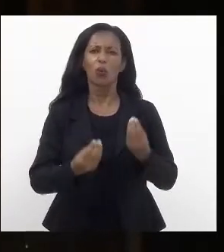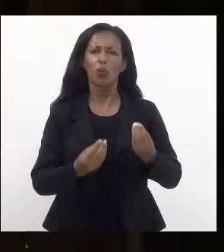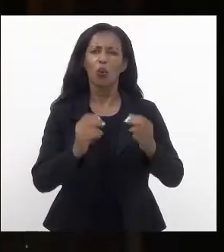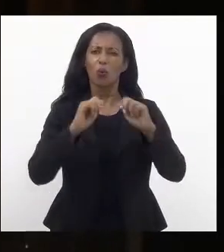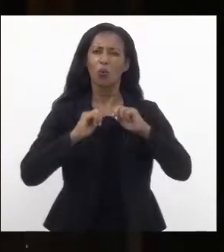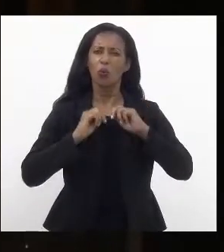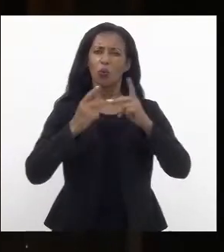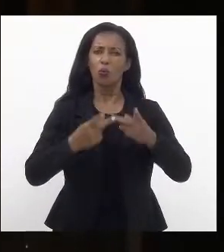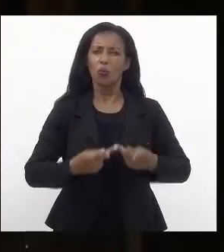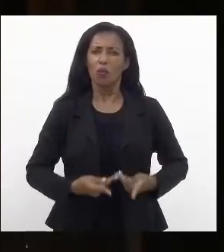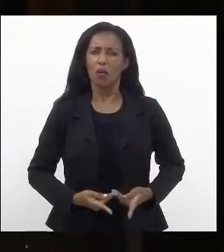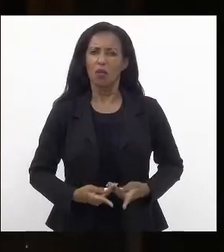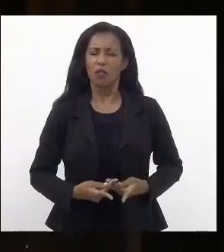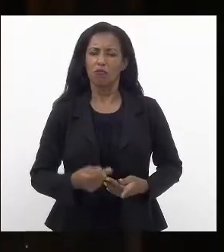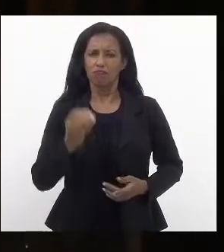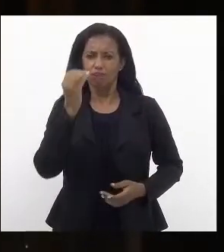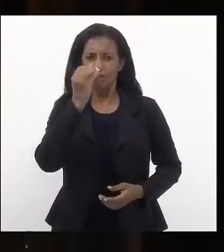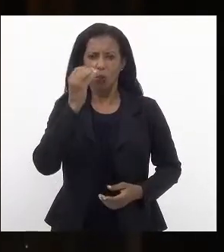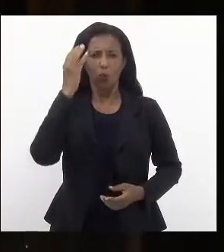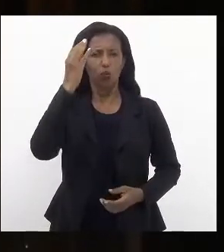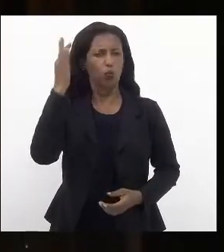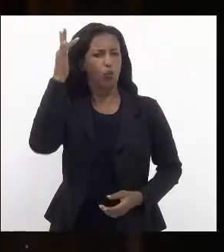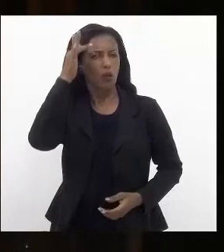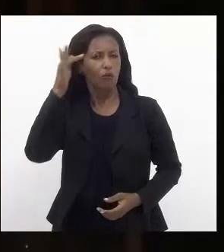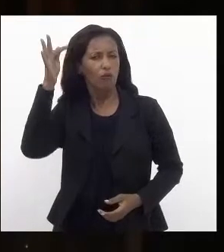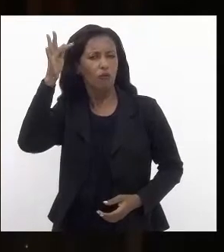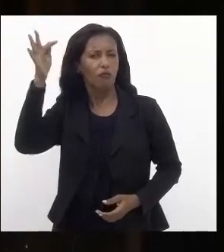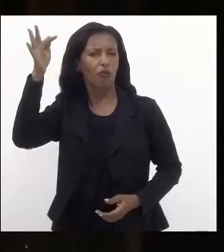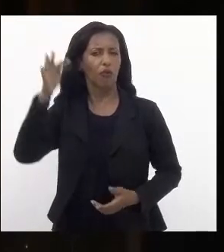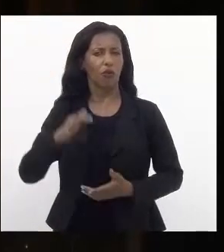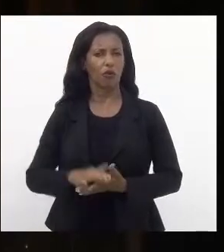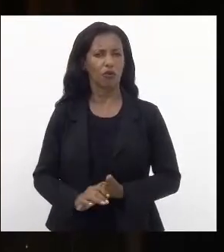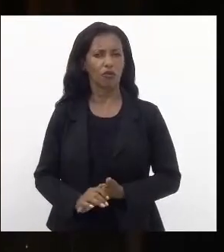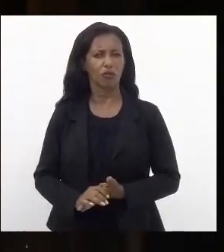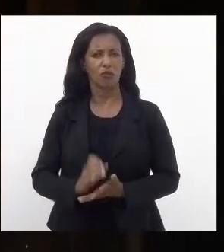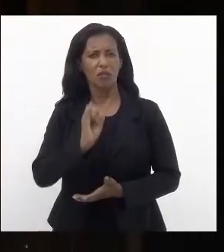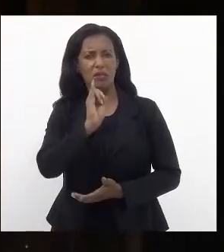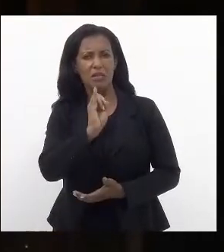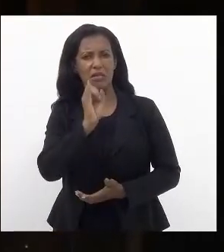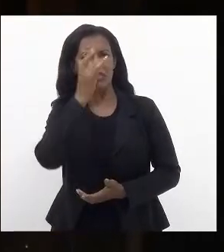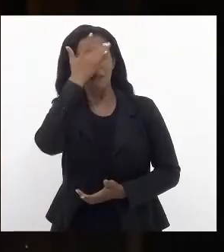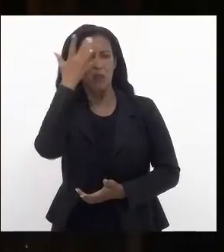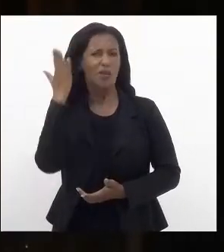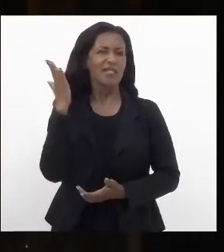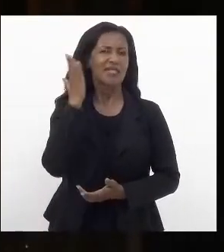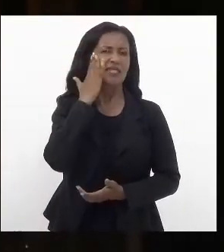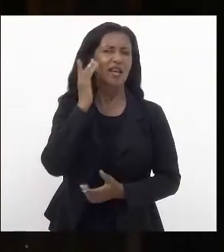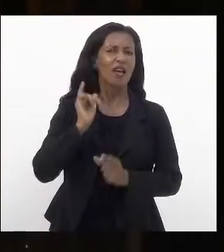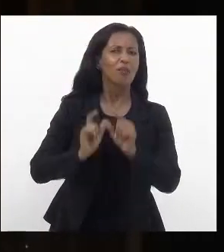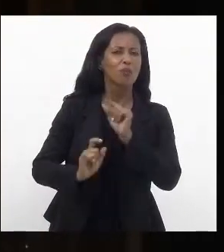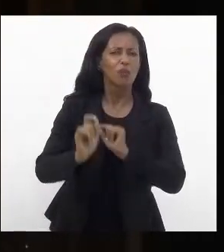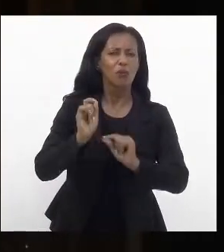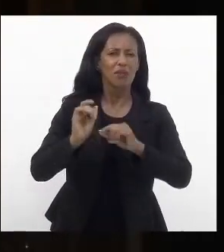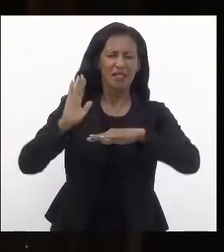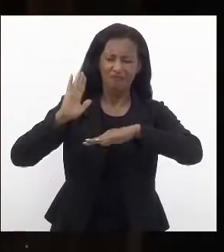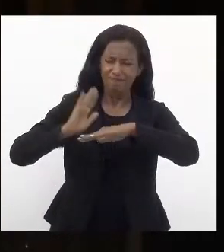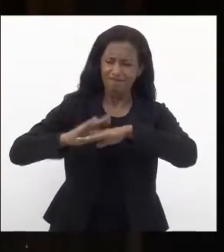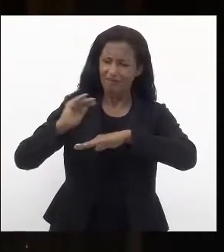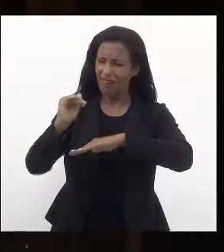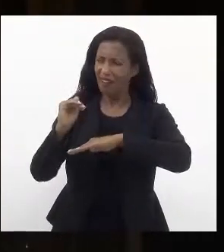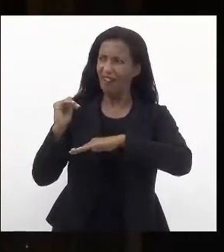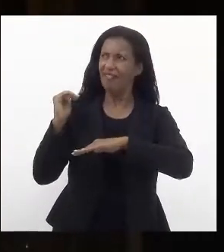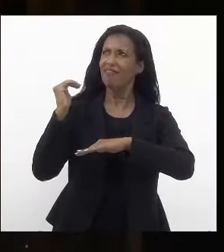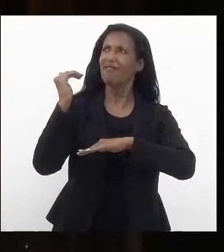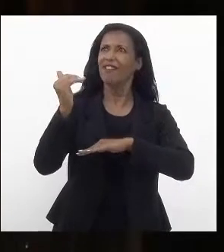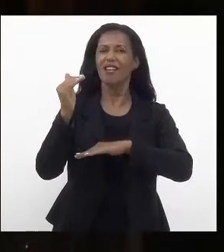quilat, da cultura, um filósofo. Bem, se alguém sabe o que é um filósofo, ele ultrapassa os